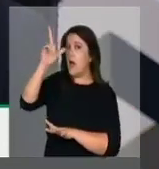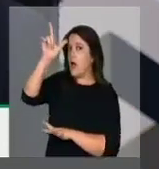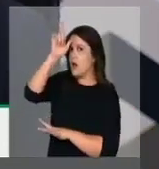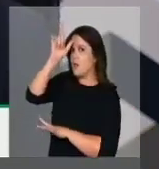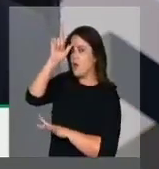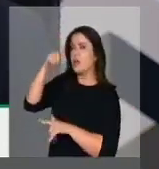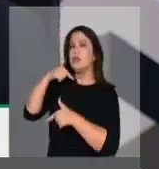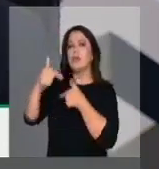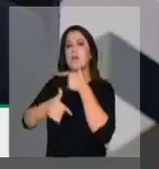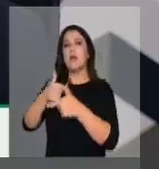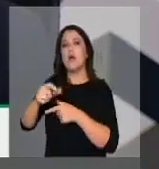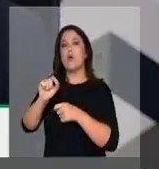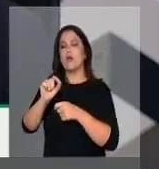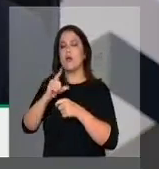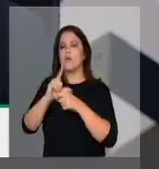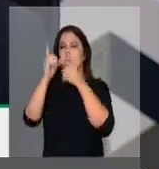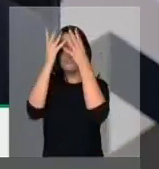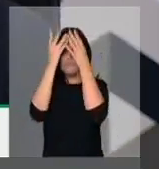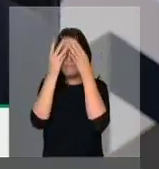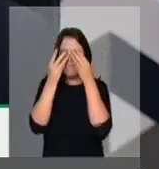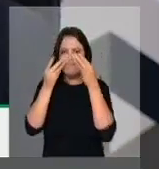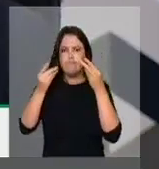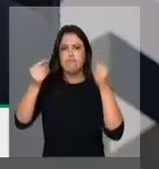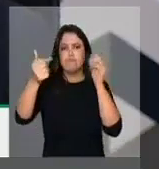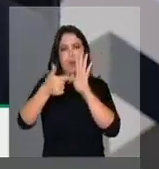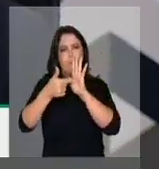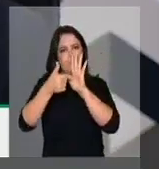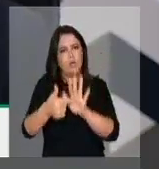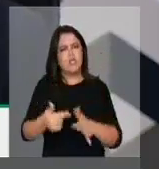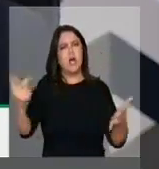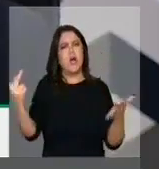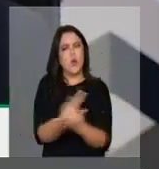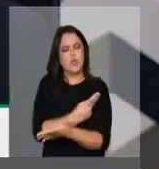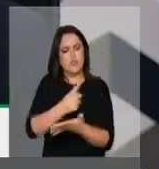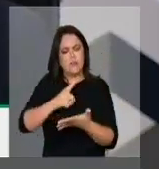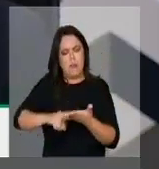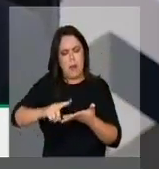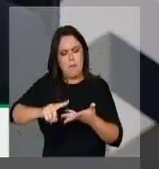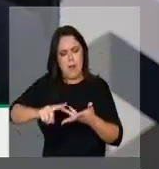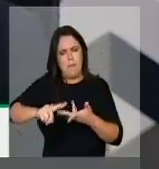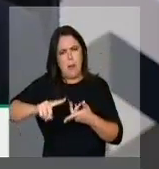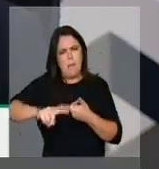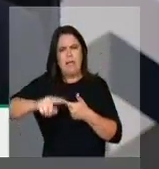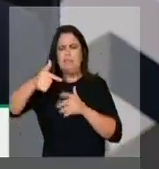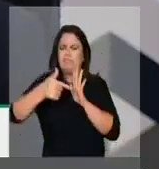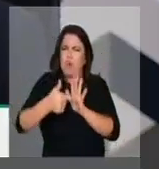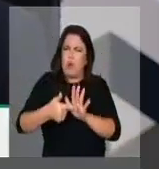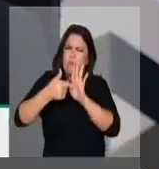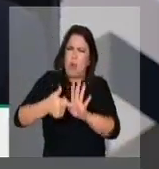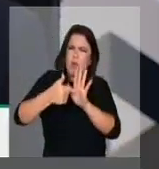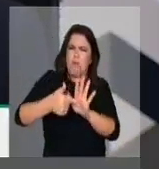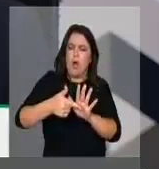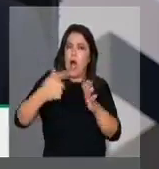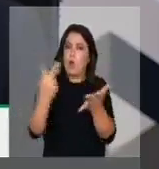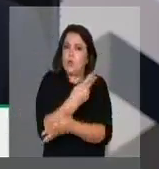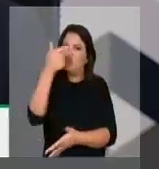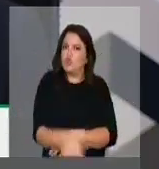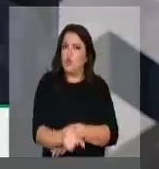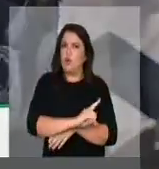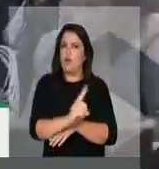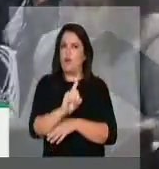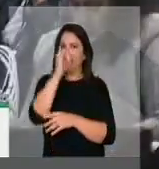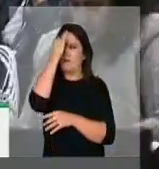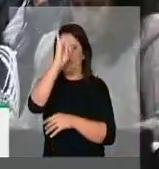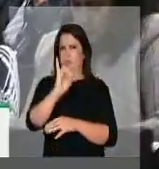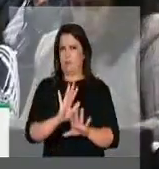trabalham como ninguém a chamada cura da memória, ou seja, mostrar o que de fato aconteceu para que isso não se repita. Então,